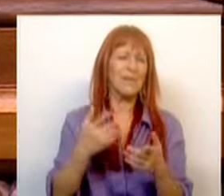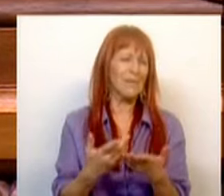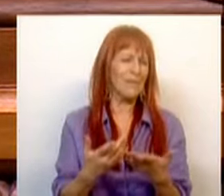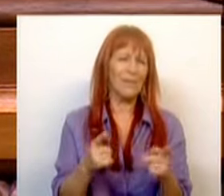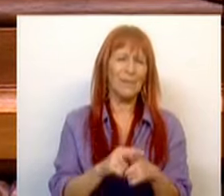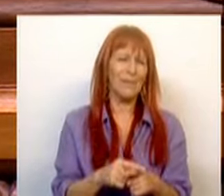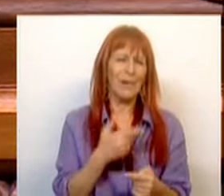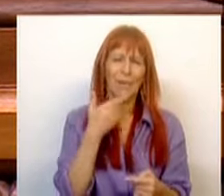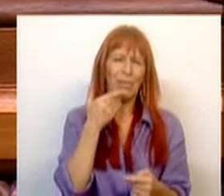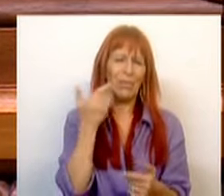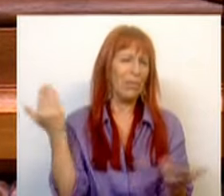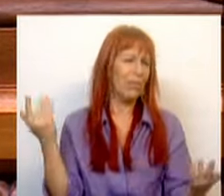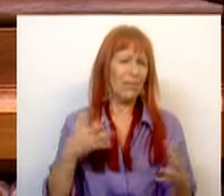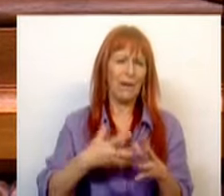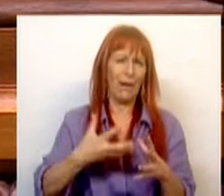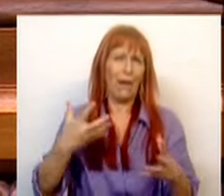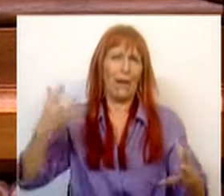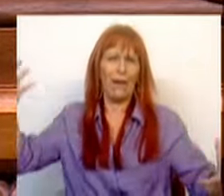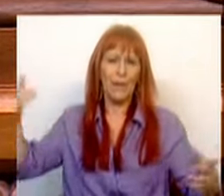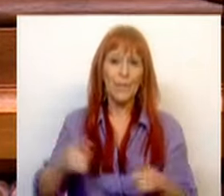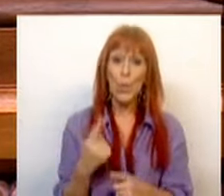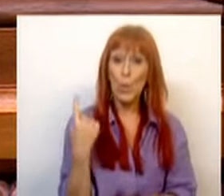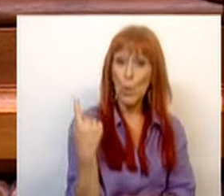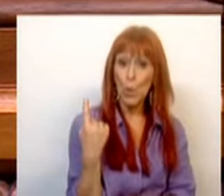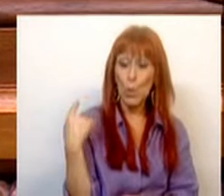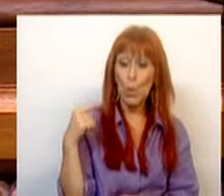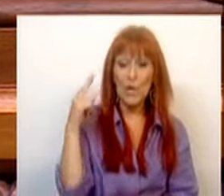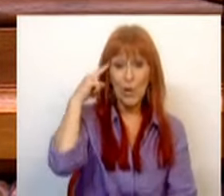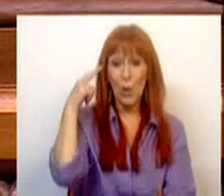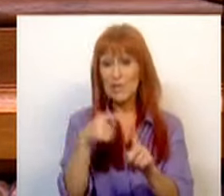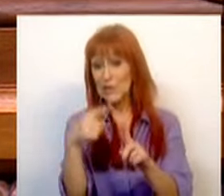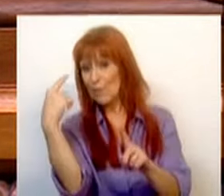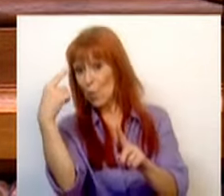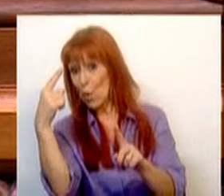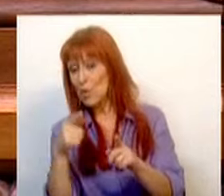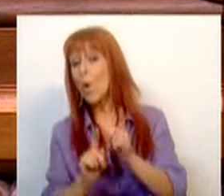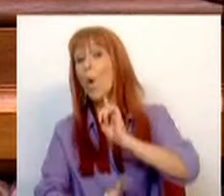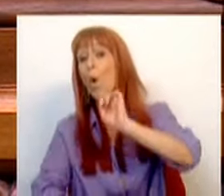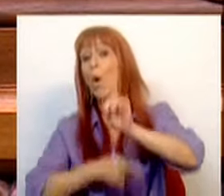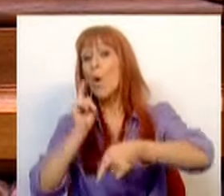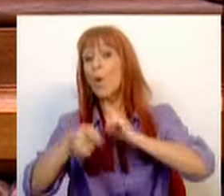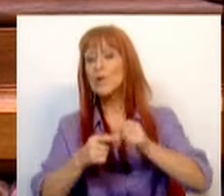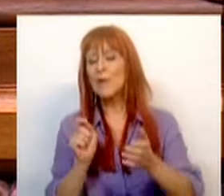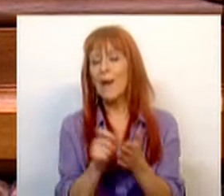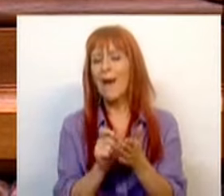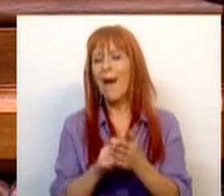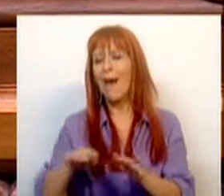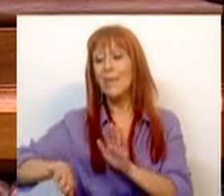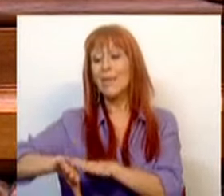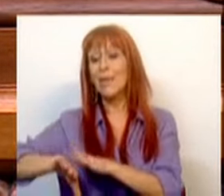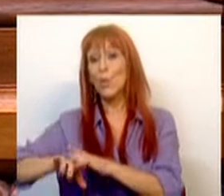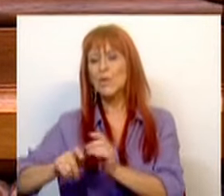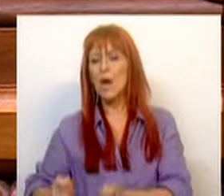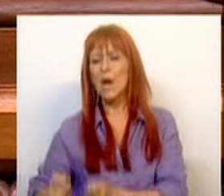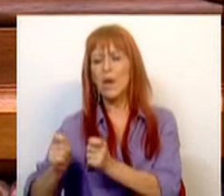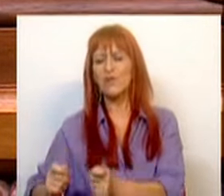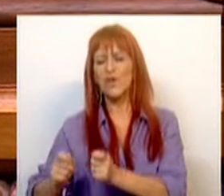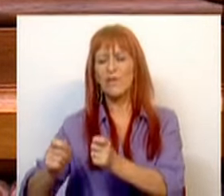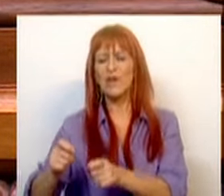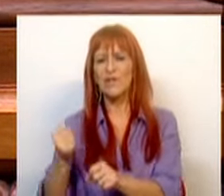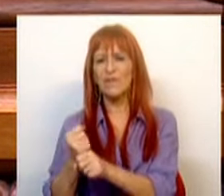manifestamente exageradas e têm um único propósito, que é a agenda da direita de investir nos